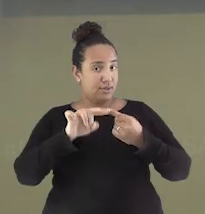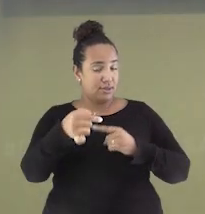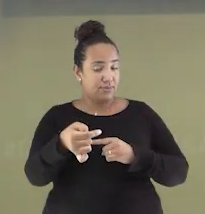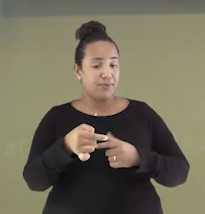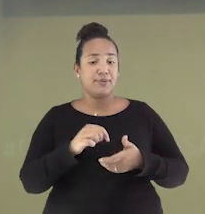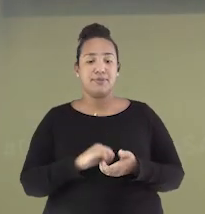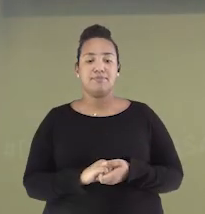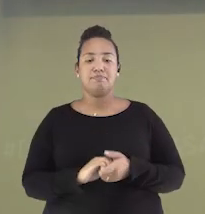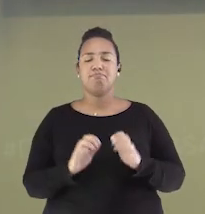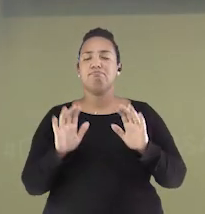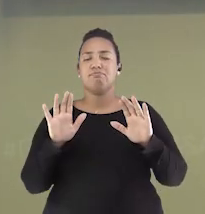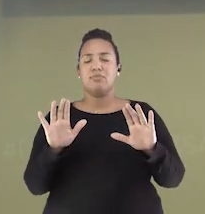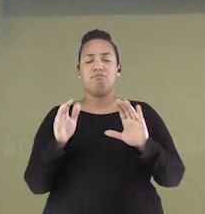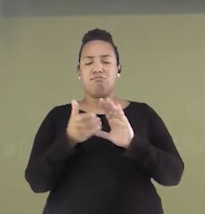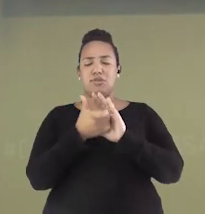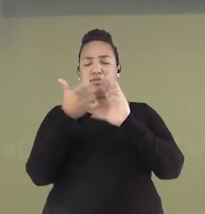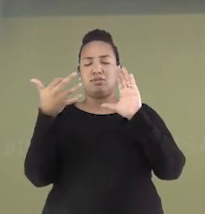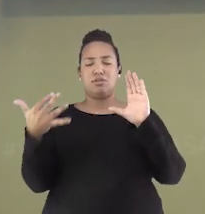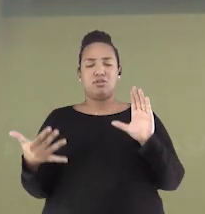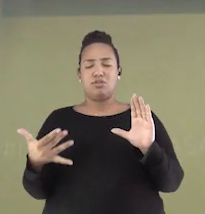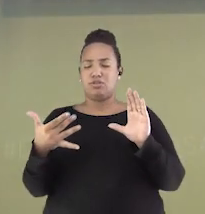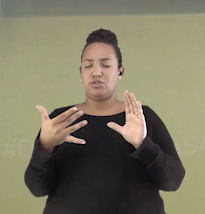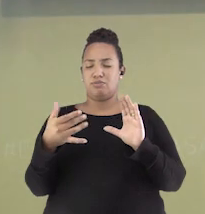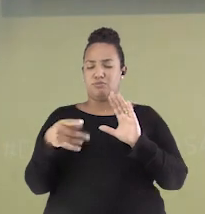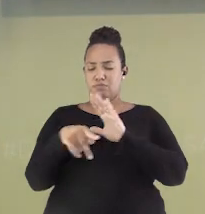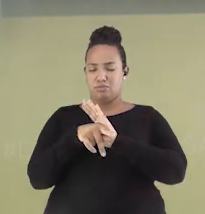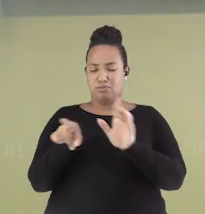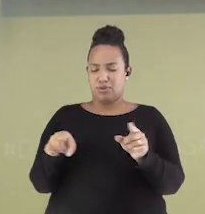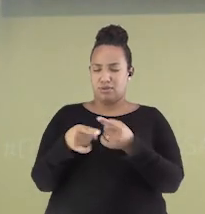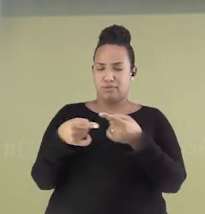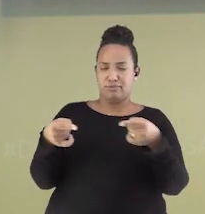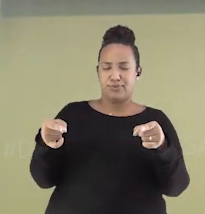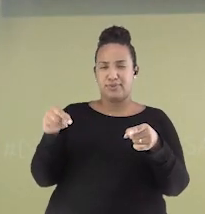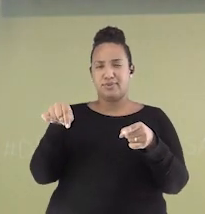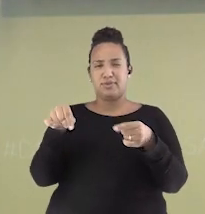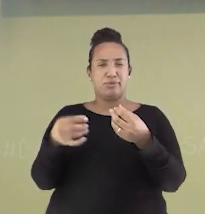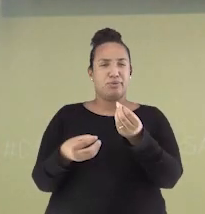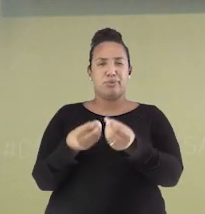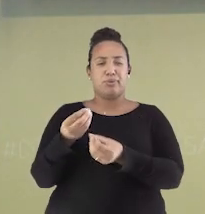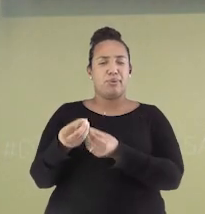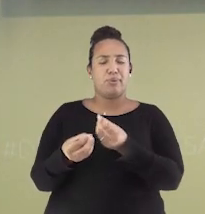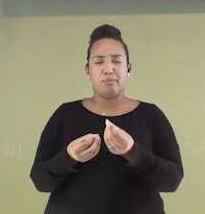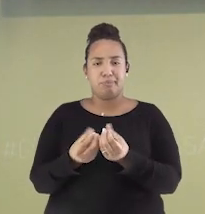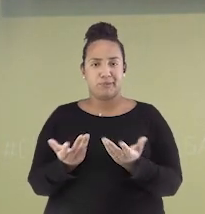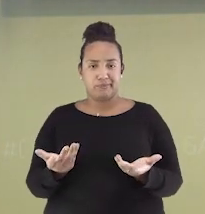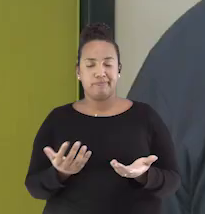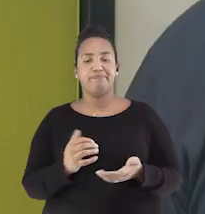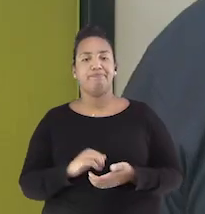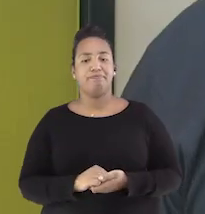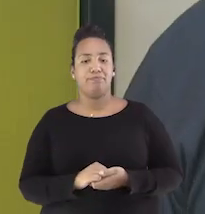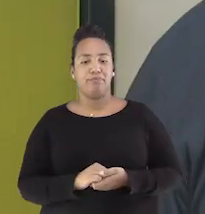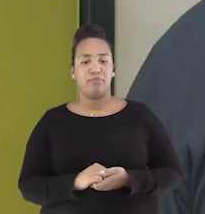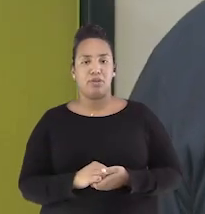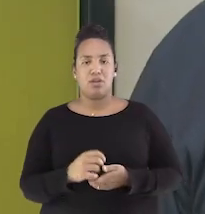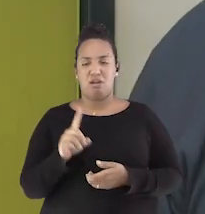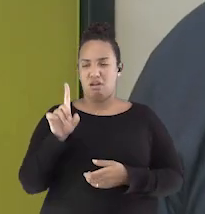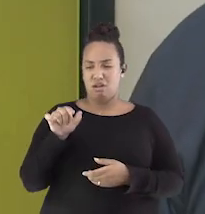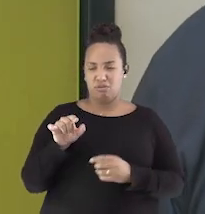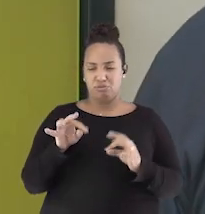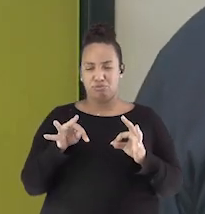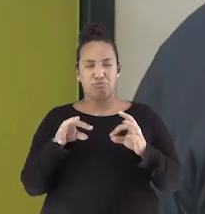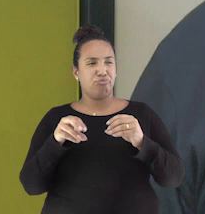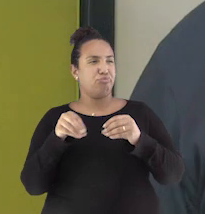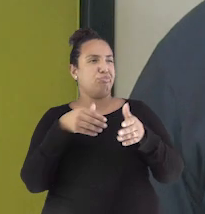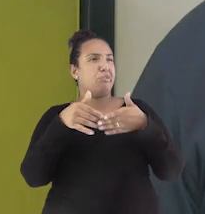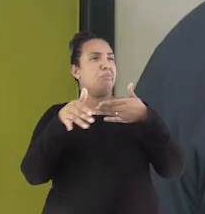frente Mas quais são os parâmetros que explicam como a música se organiza o que tem por trás do que ouvimos Será que são sons